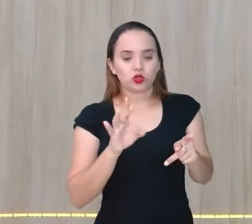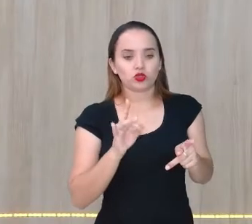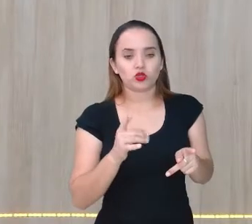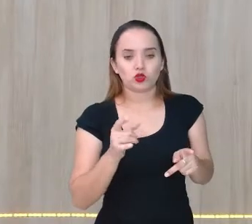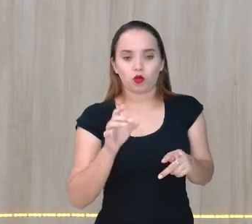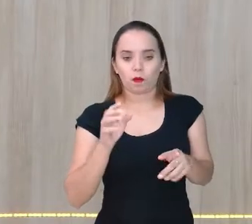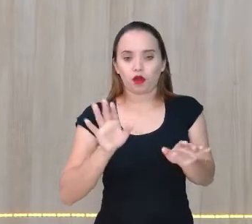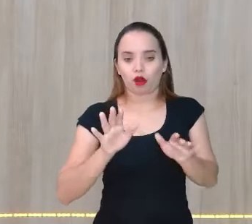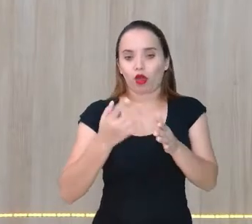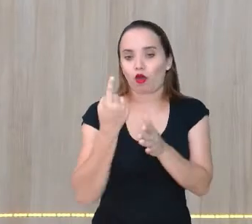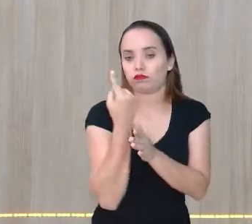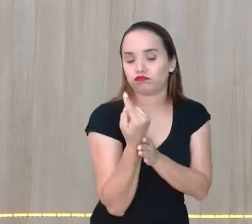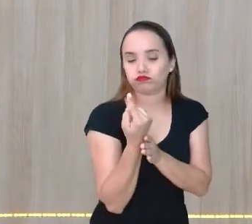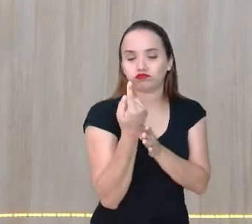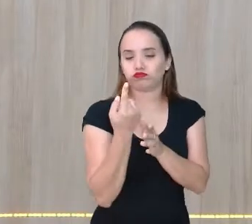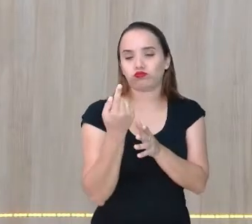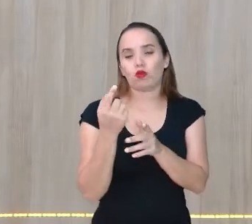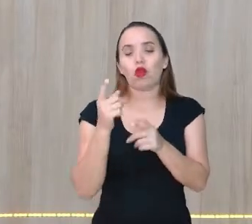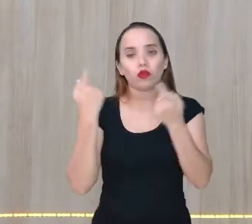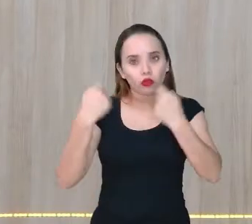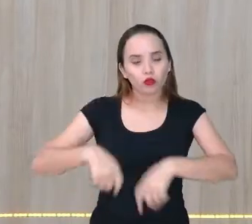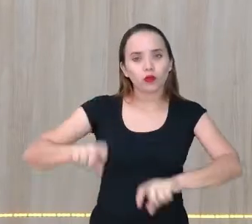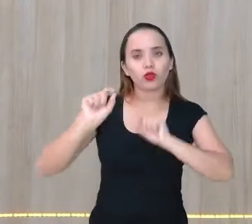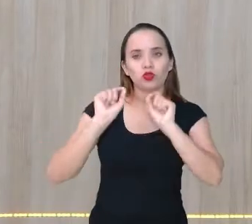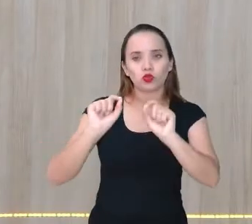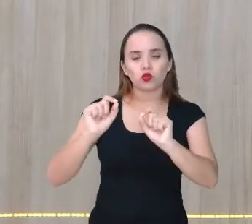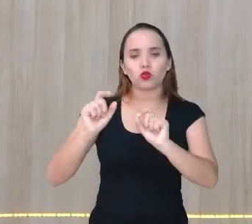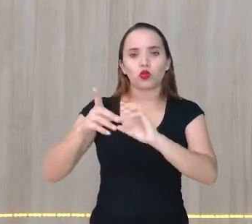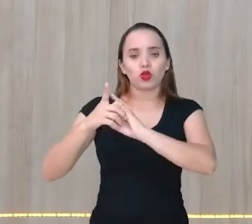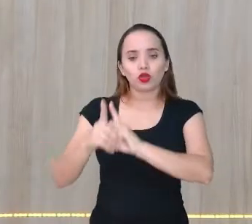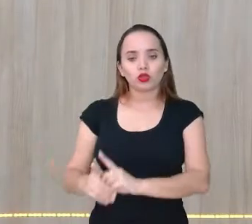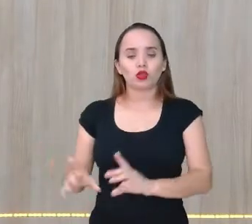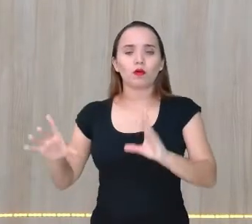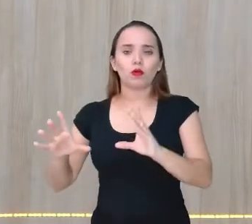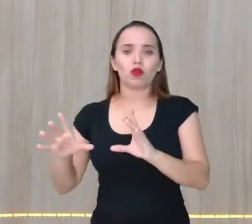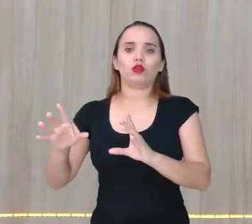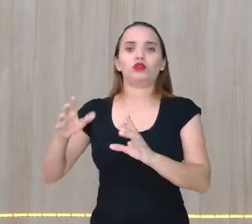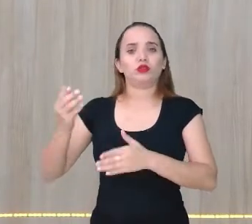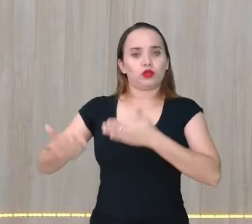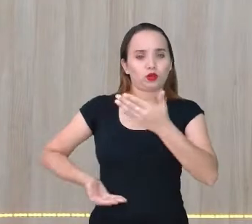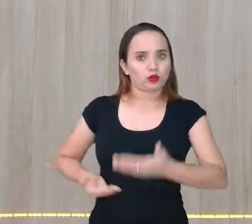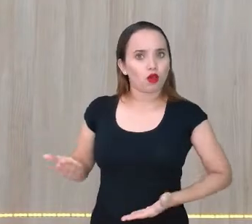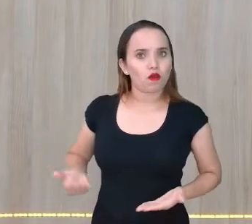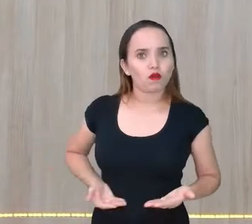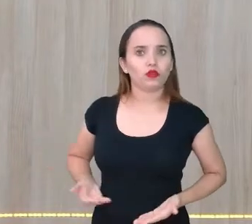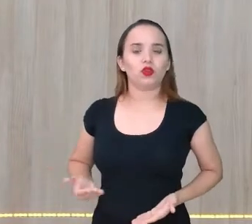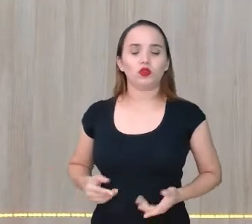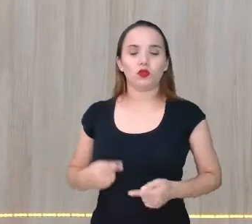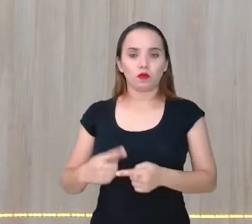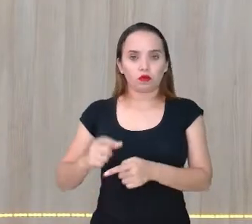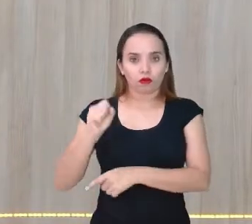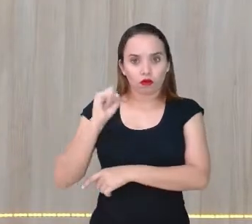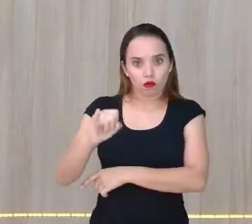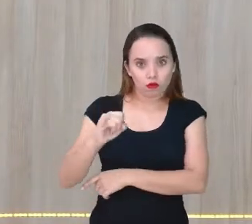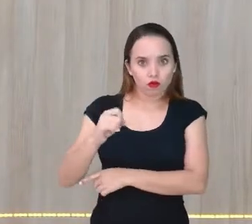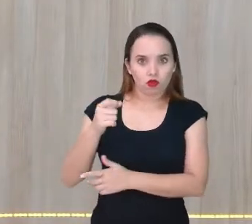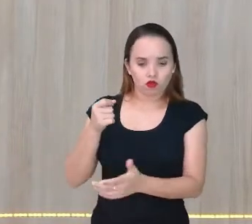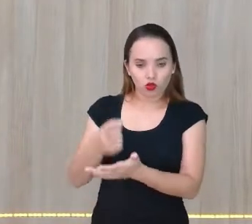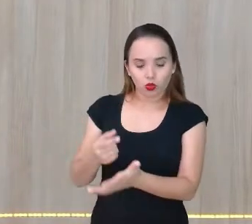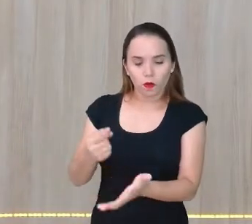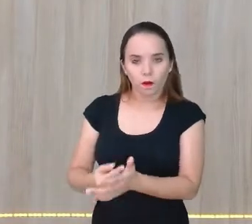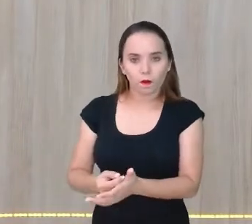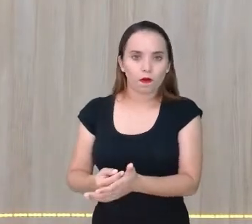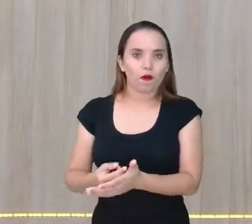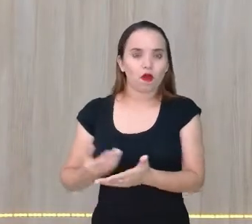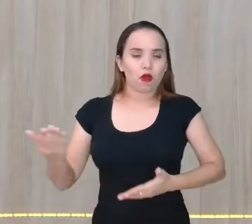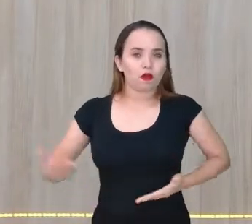alguns, é preciso democratizar, universalizar esse serviço. Porque se a gente paga, né, por um